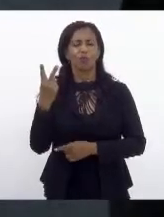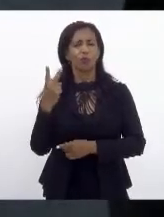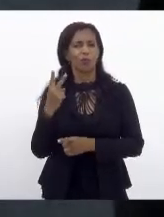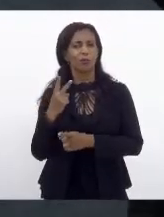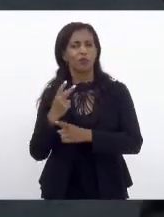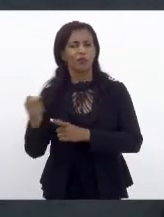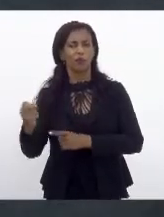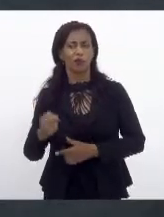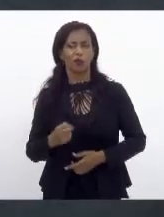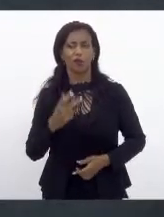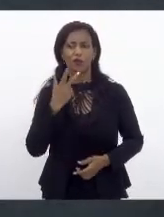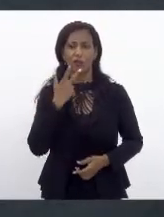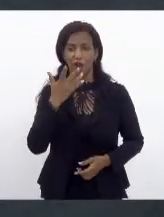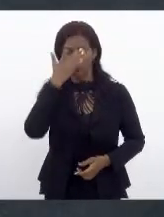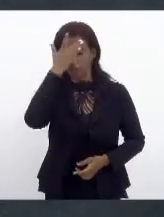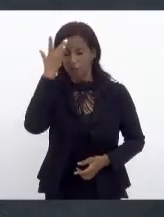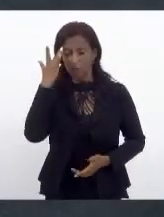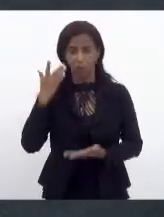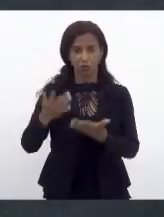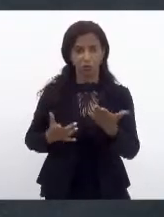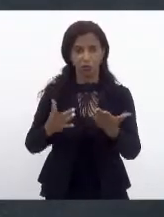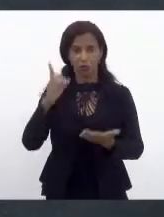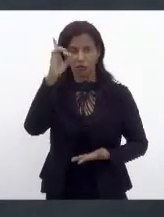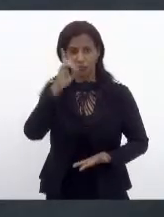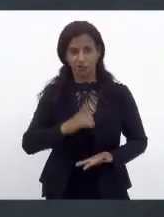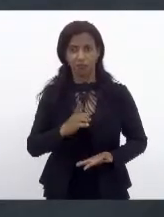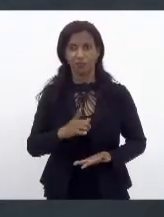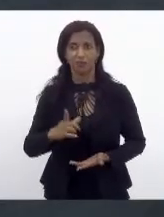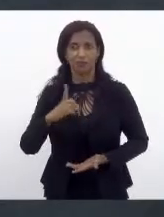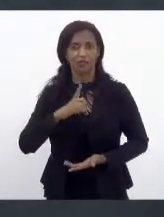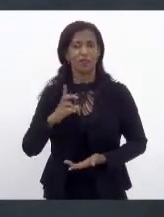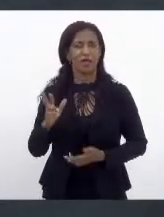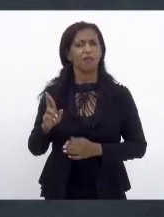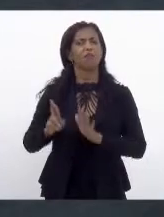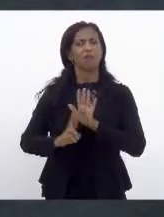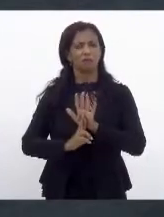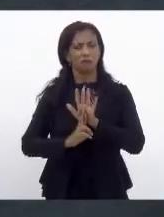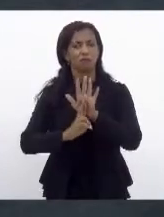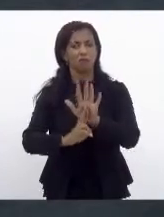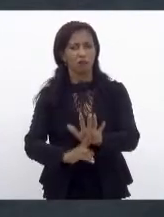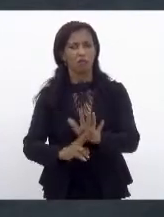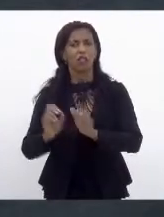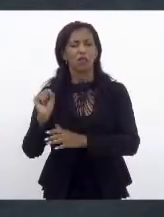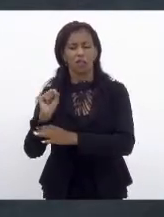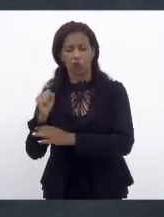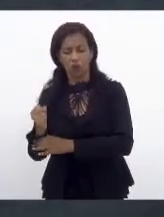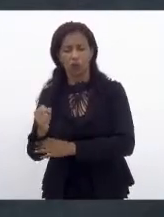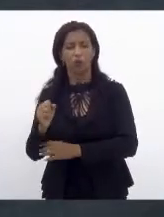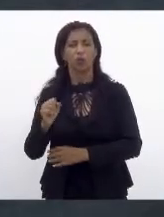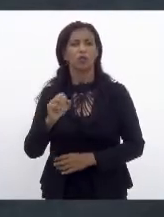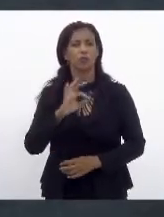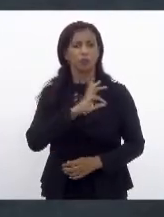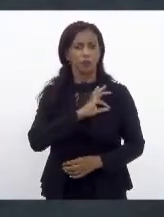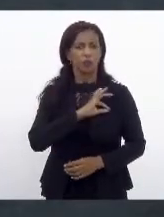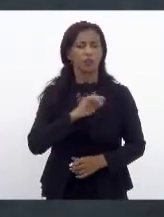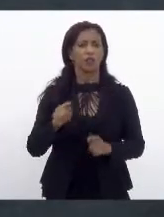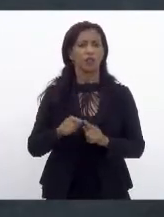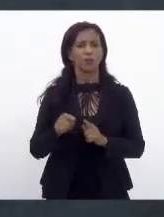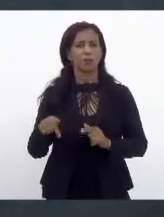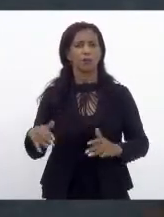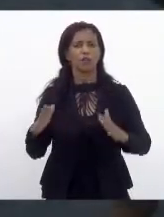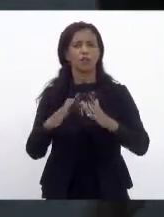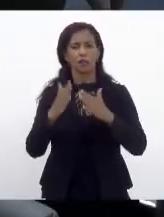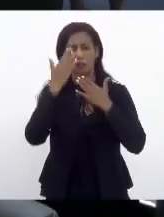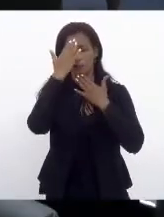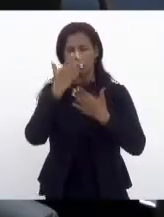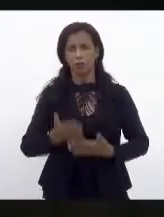Legislativa, dizer que as pessoas com deficiência têm representação e as forças policiais também têm representação nessa casa. Muito obrigado,